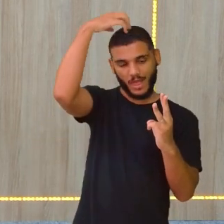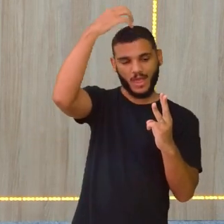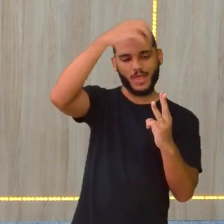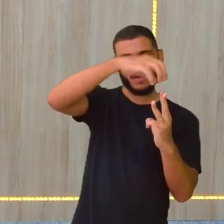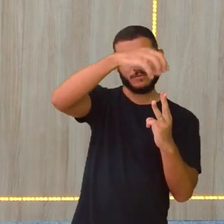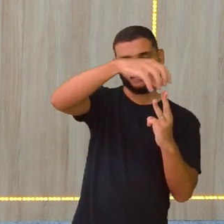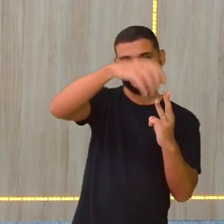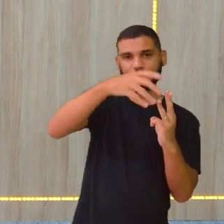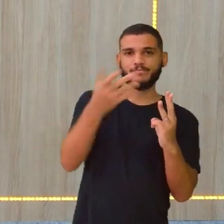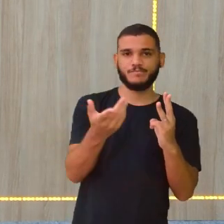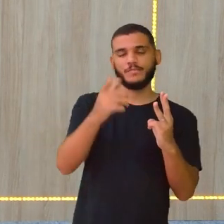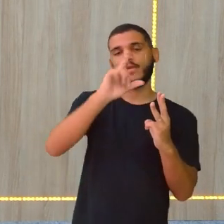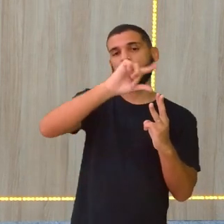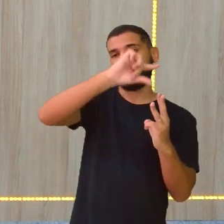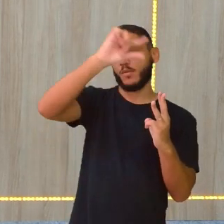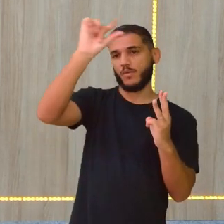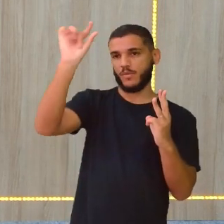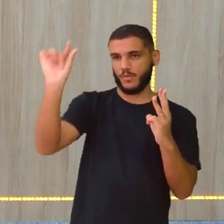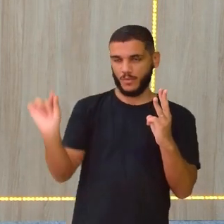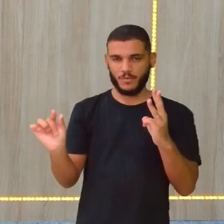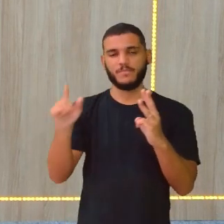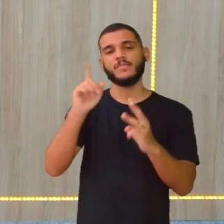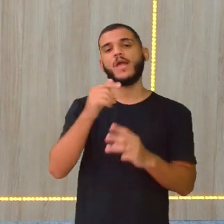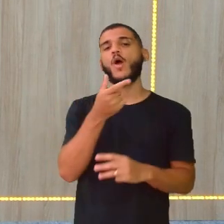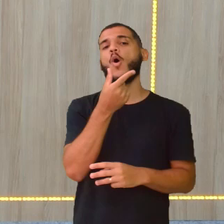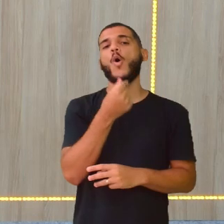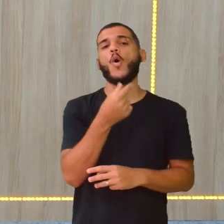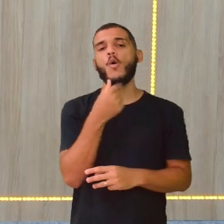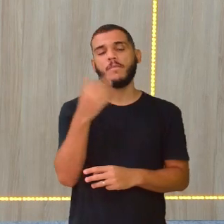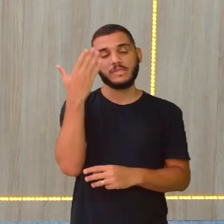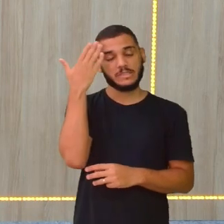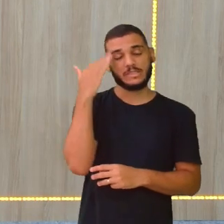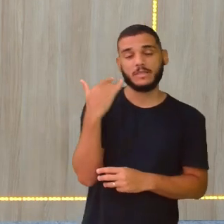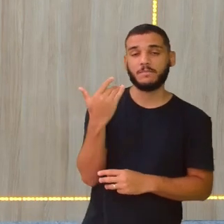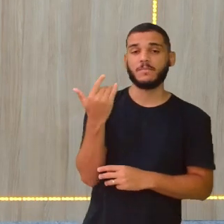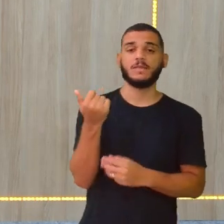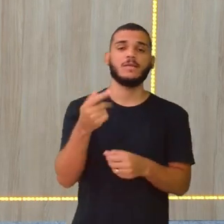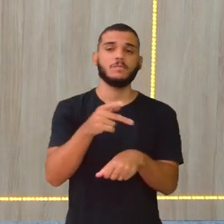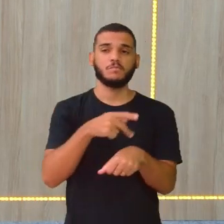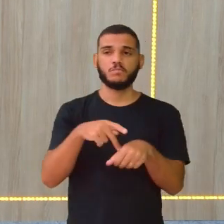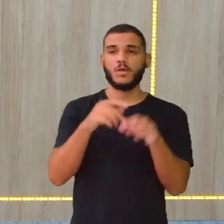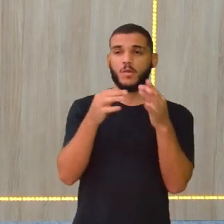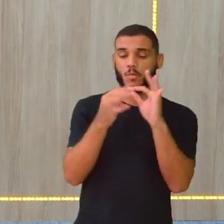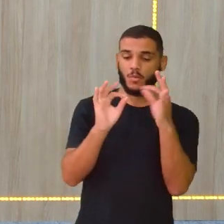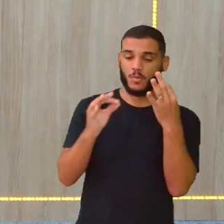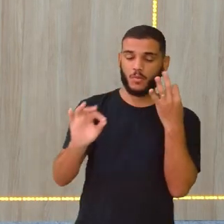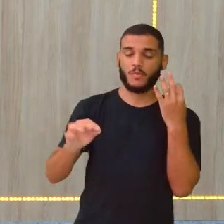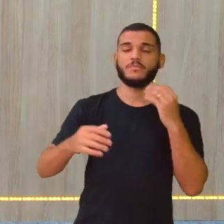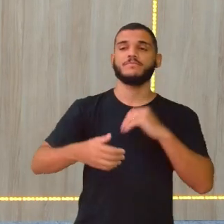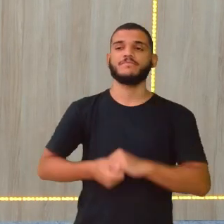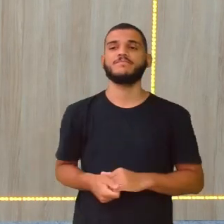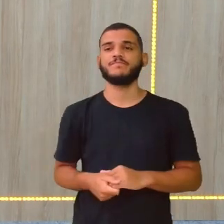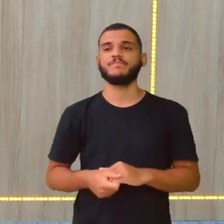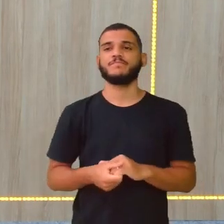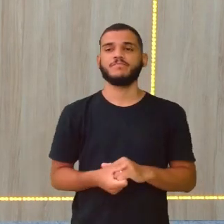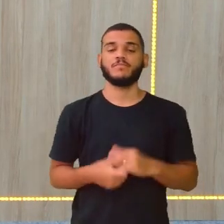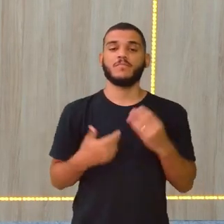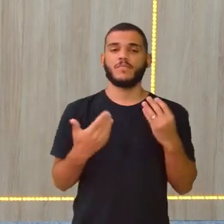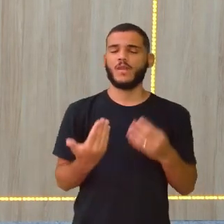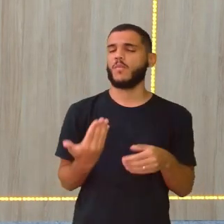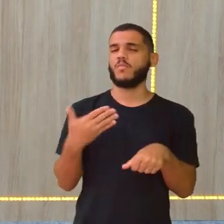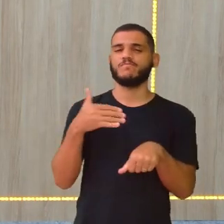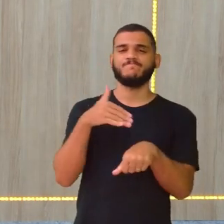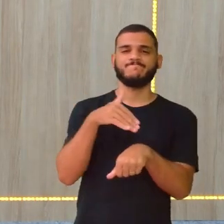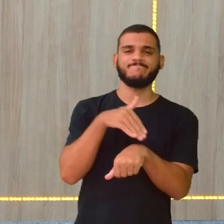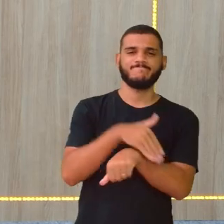é? Eles eram homens sábios que vieram de muito distante. Então, numa noite,